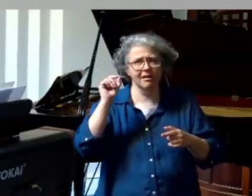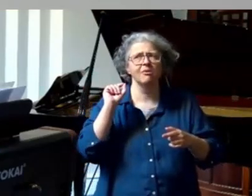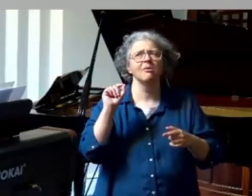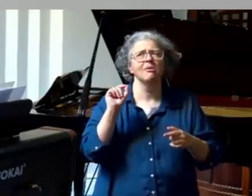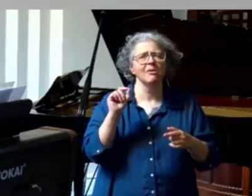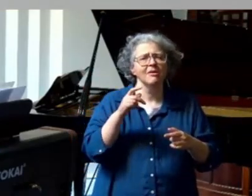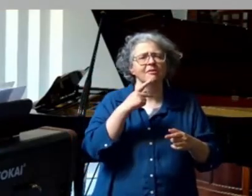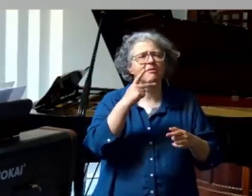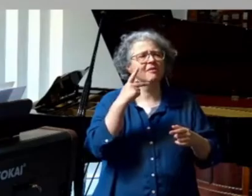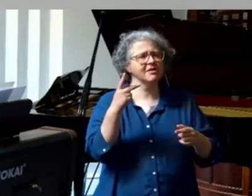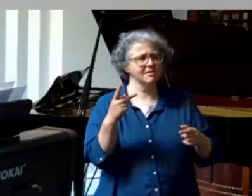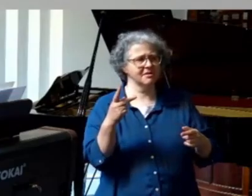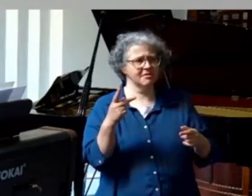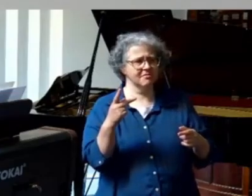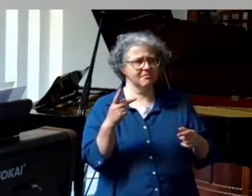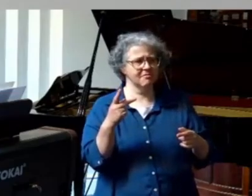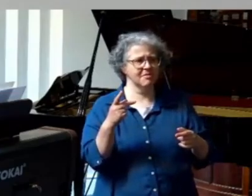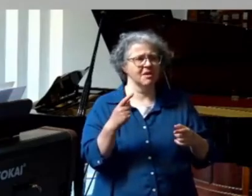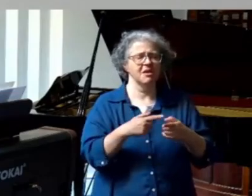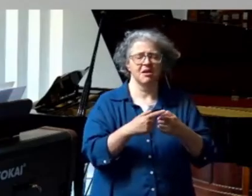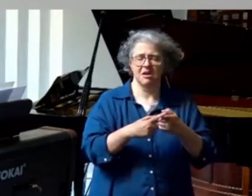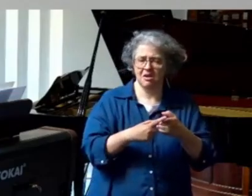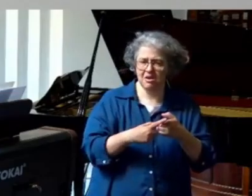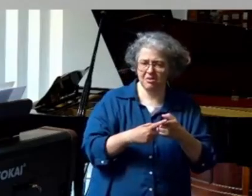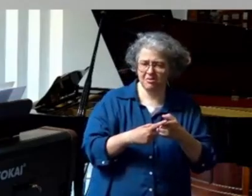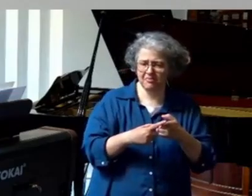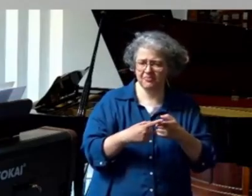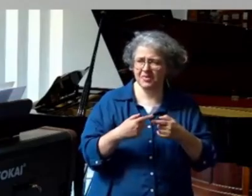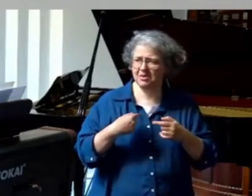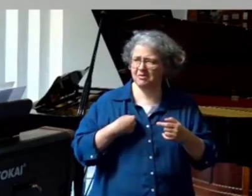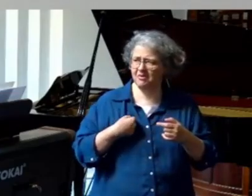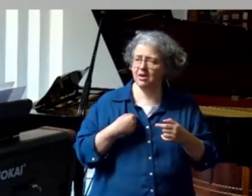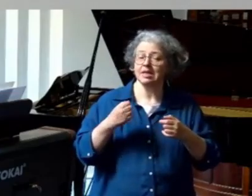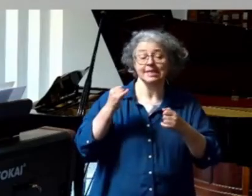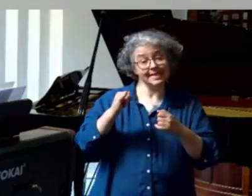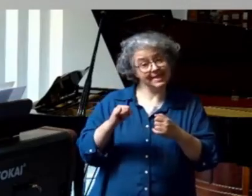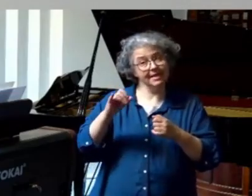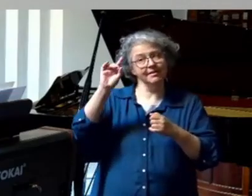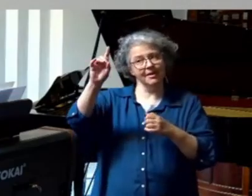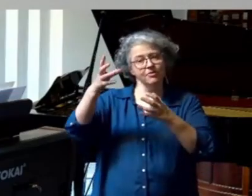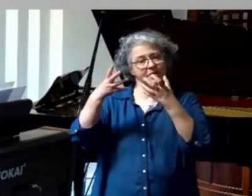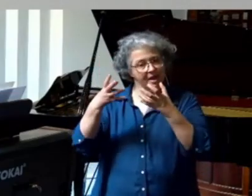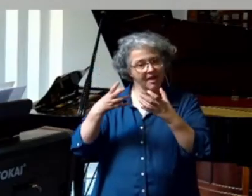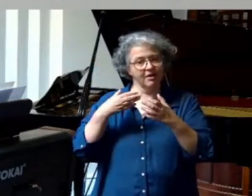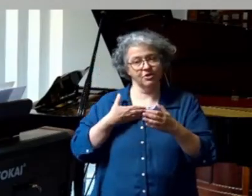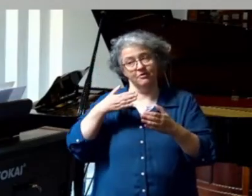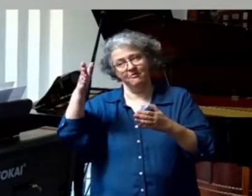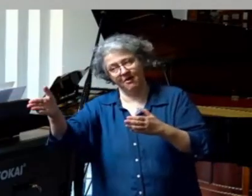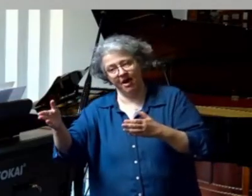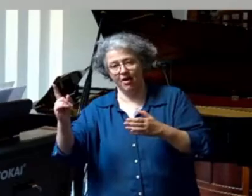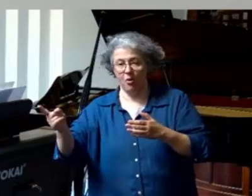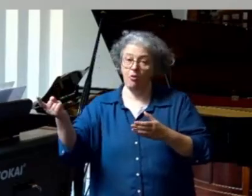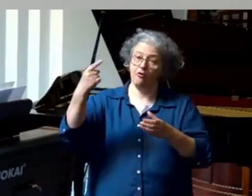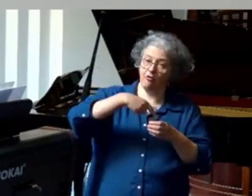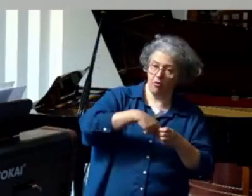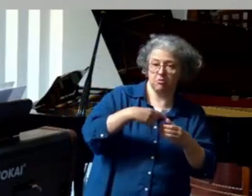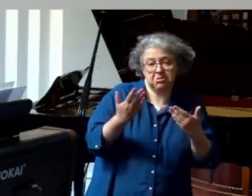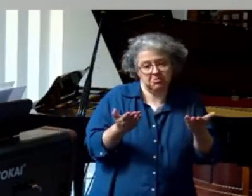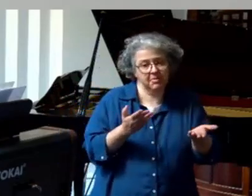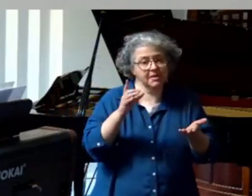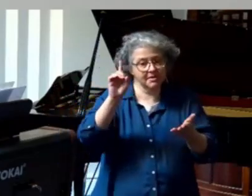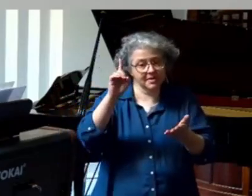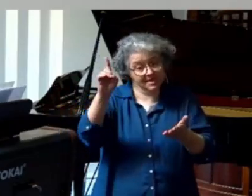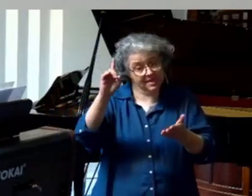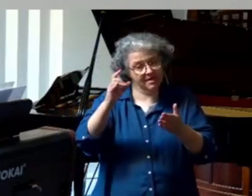ou aquilo. Agora, entretanto, vocês se orgulham das suas arrogantes pretensões. Todo